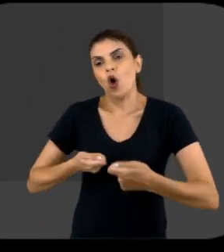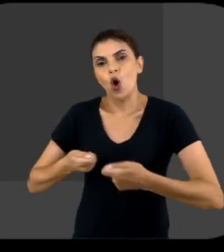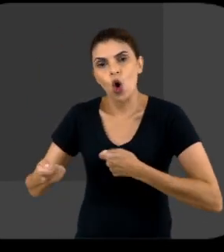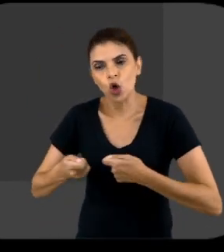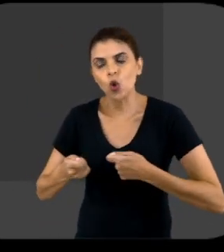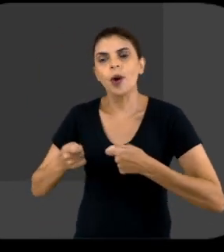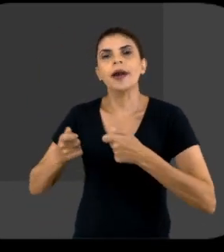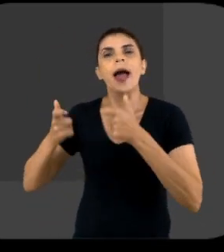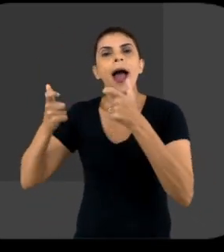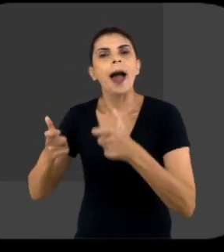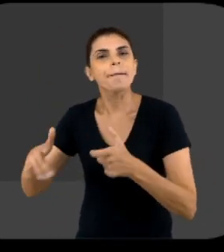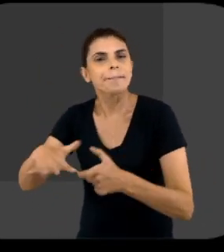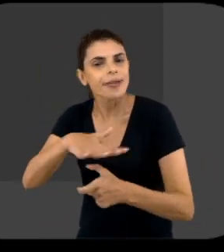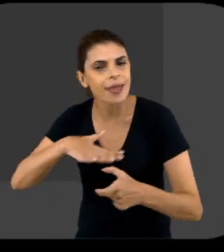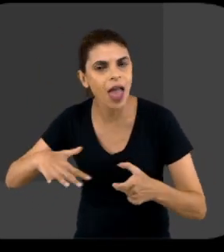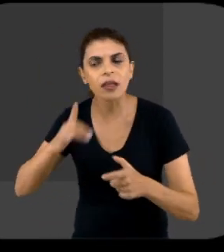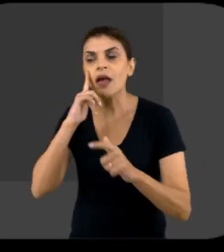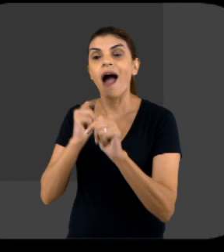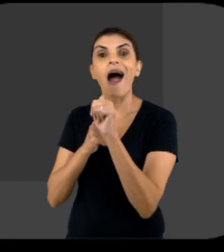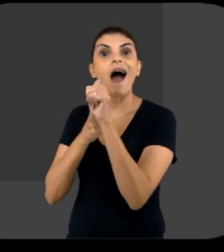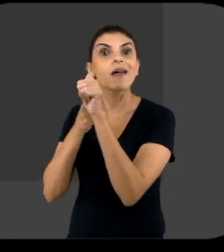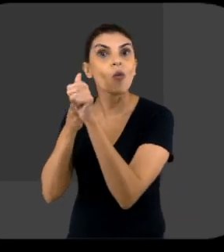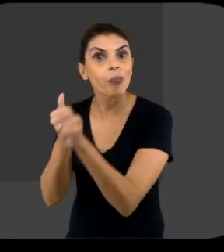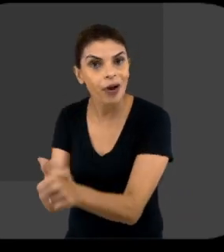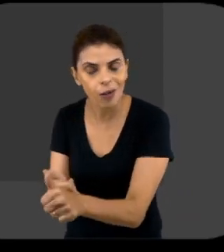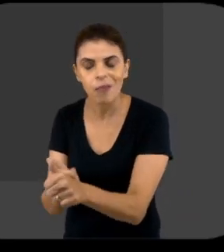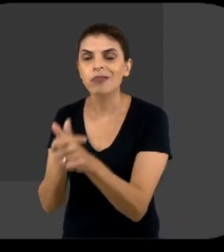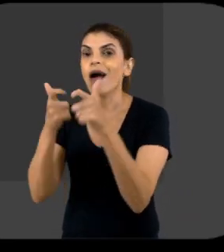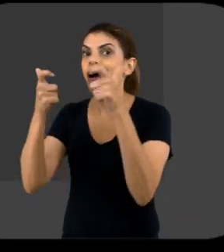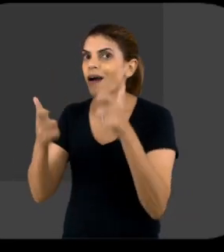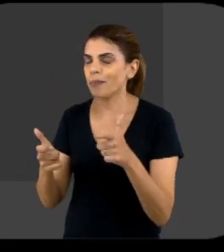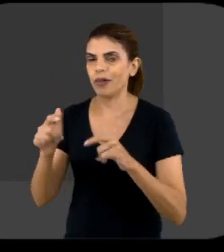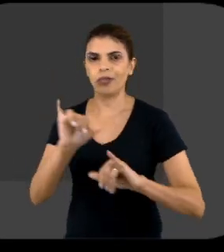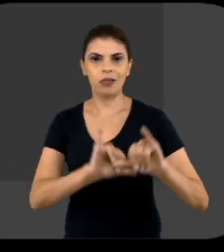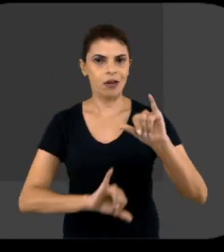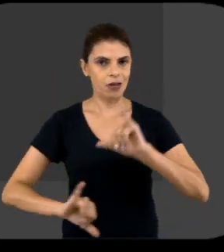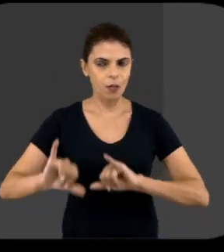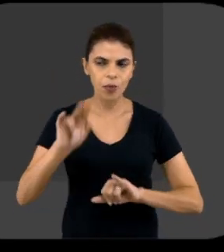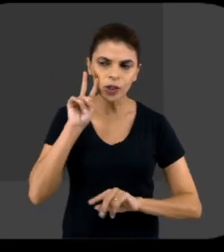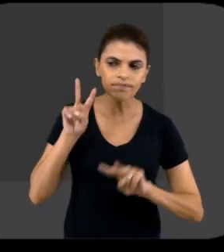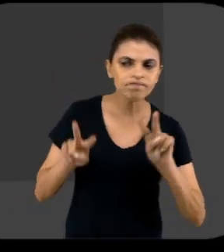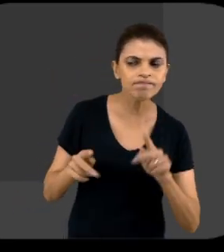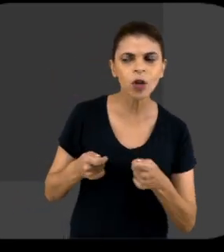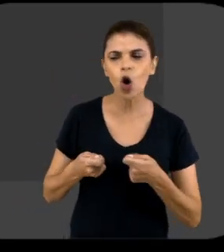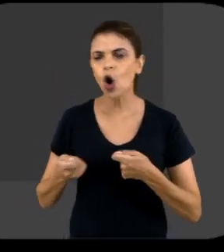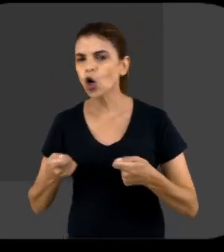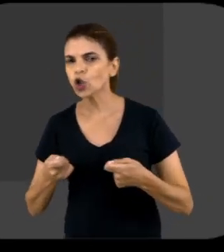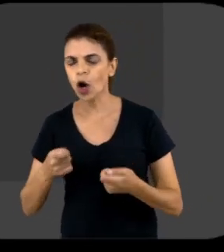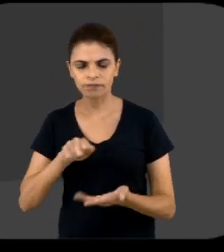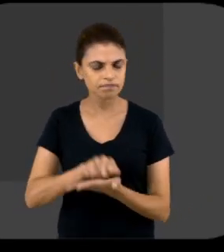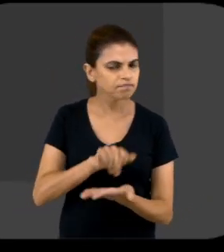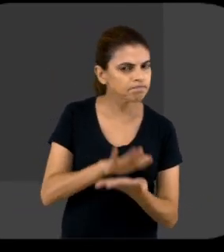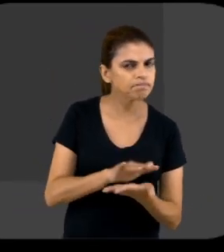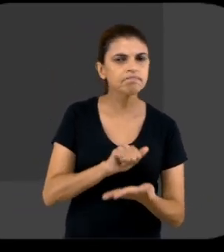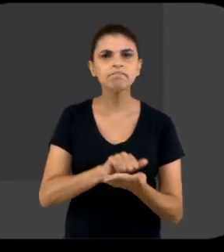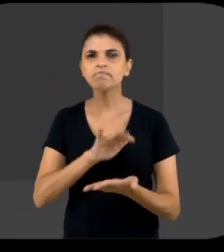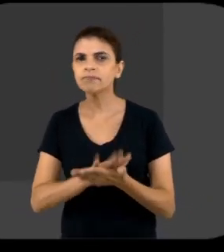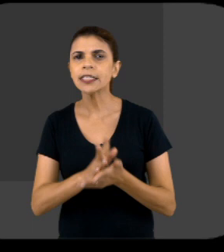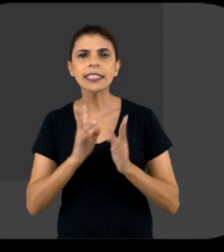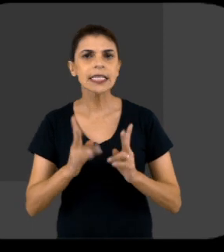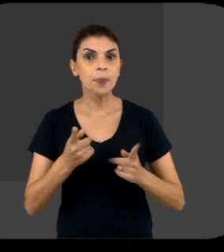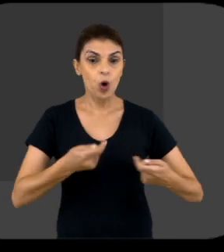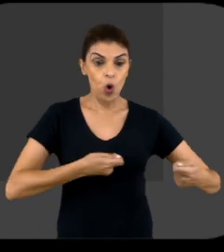monitoramento do ambiente, um acompanhamento do ambiente de laboratório, principalmente quando a gente